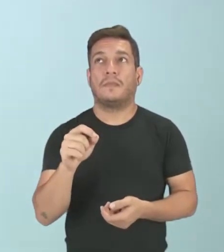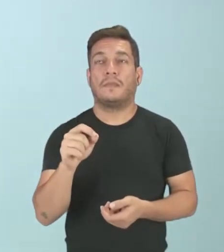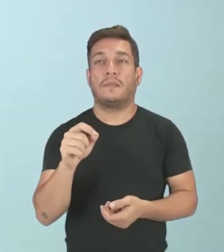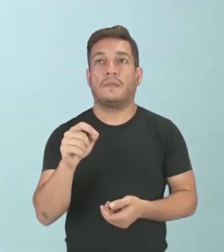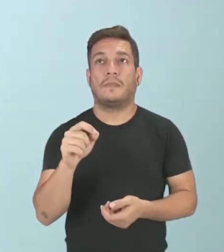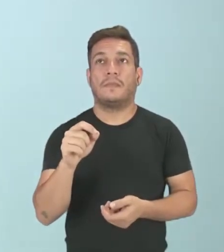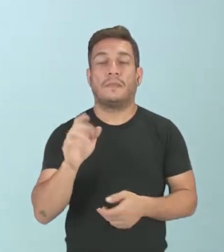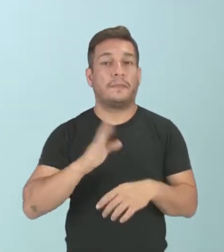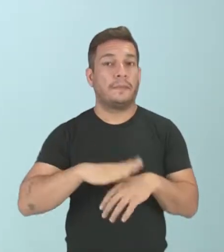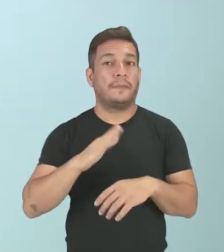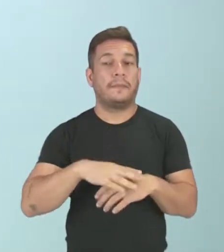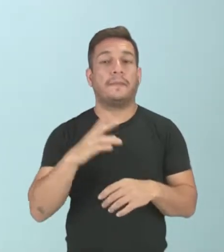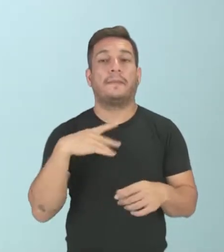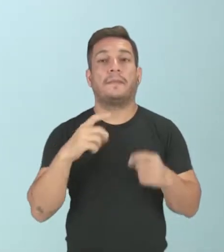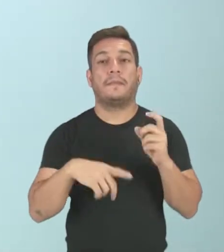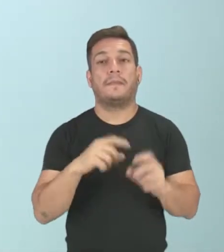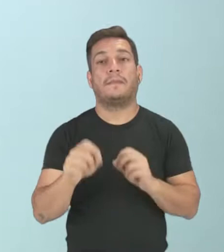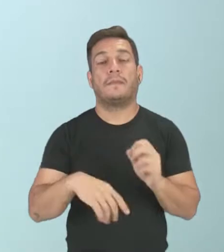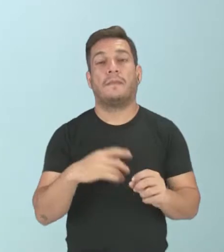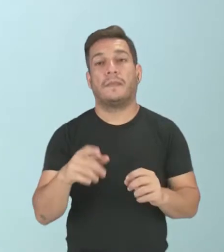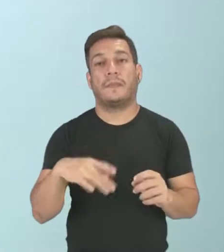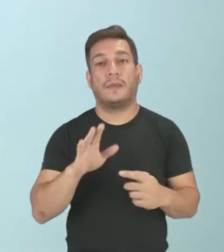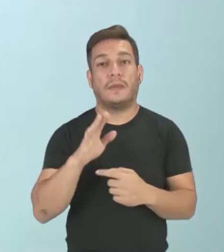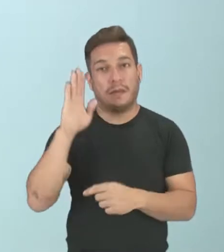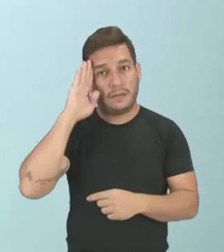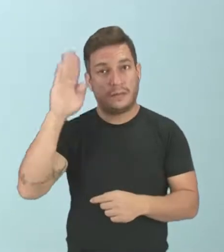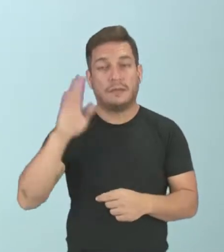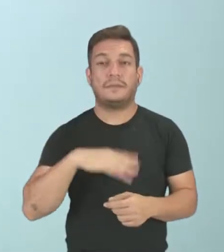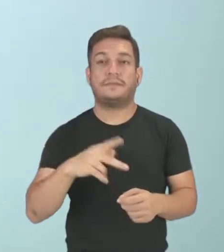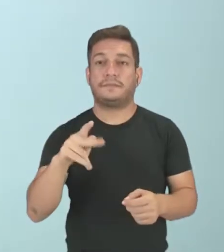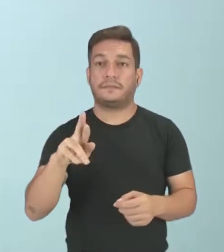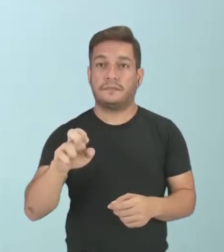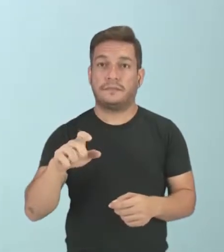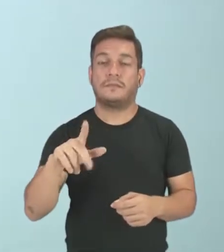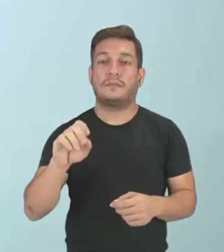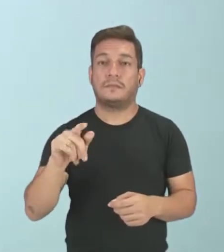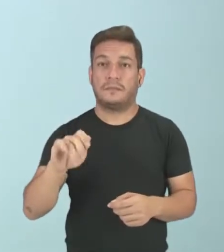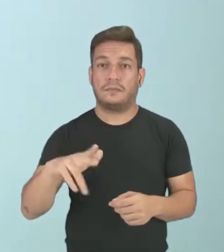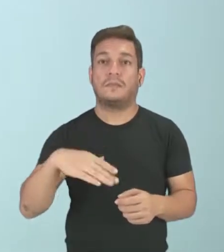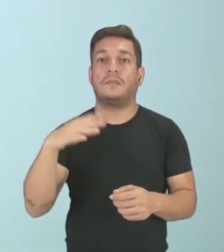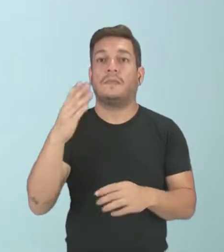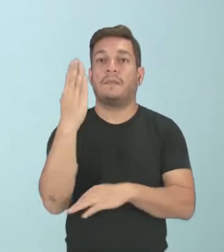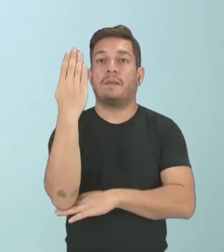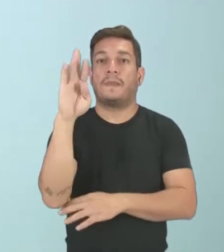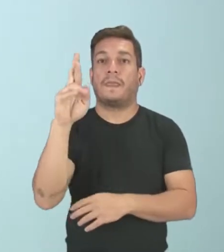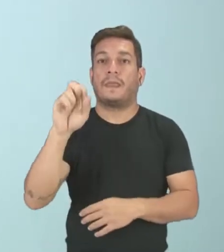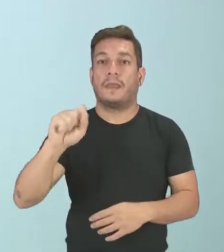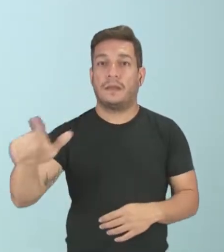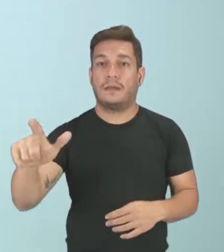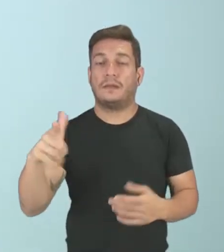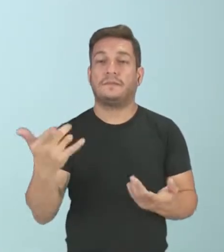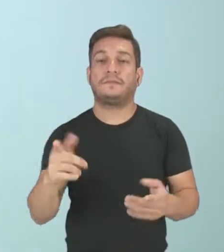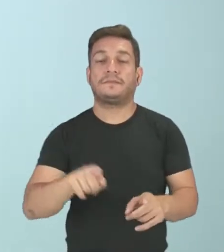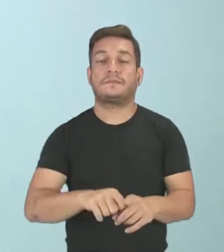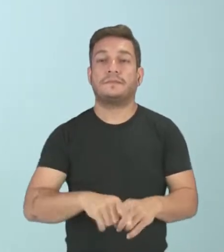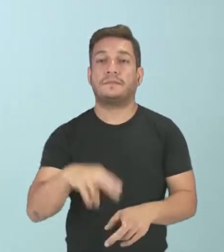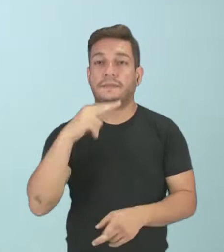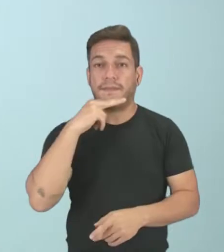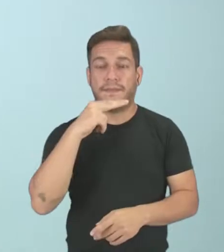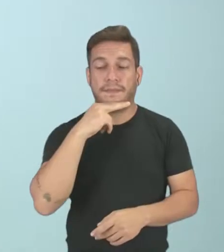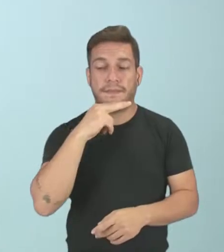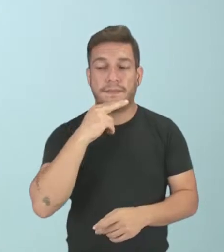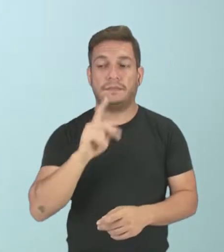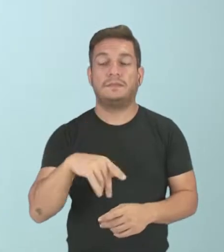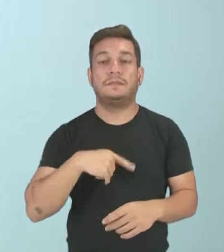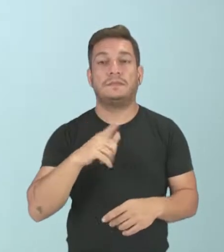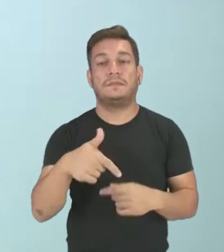colonial que mais se destacou inicialmente na pré-colonial foram o pau-brasil, após isso a cana-de-açúcar,